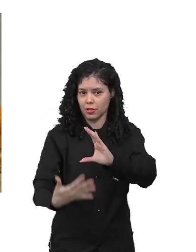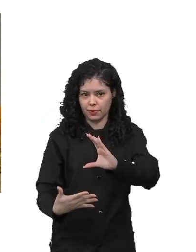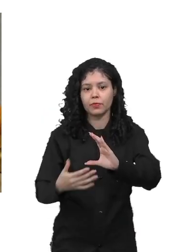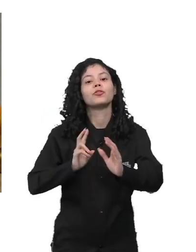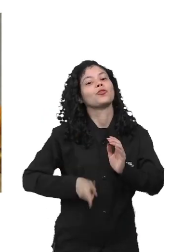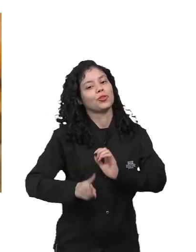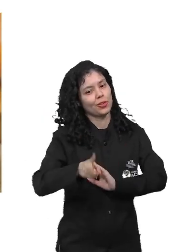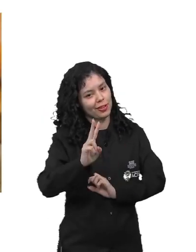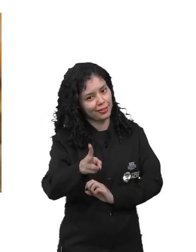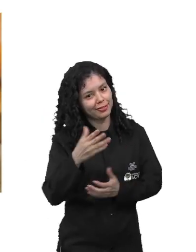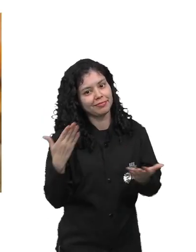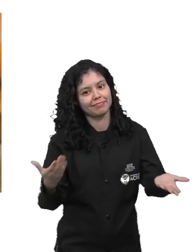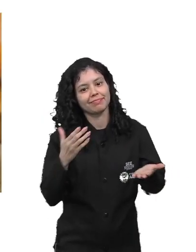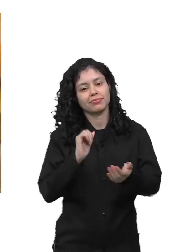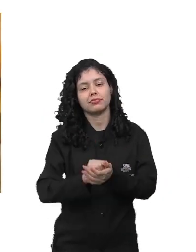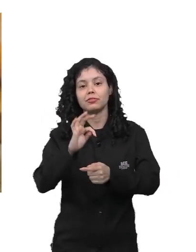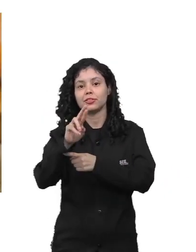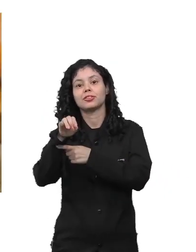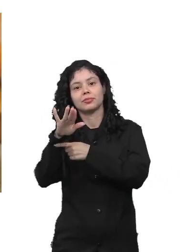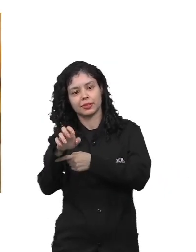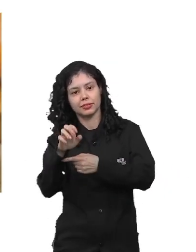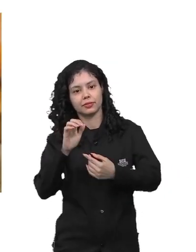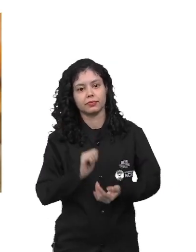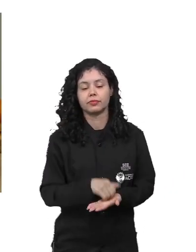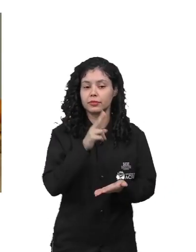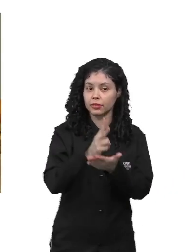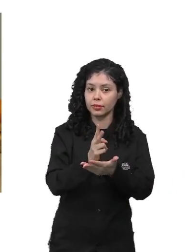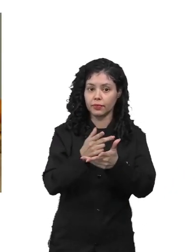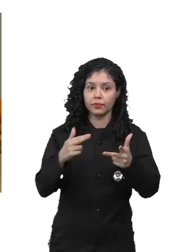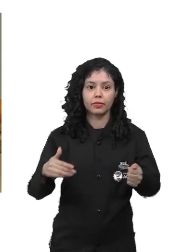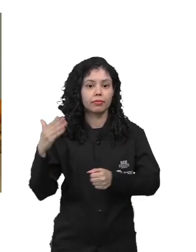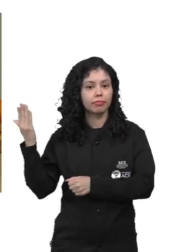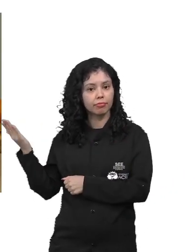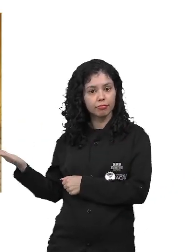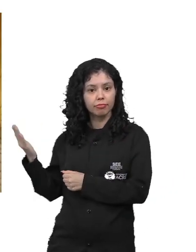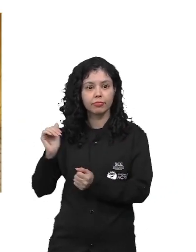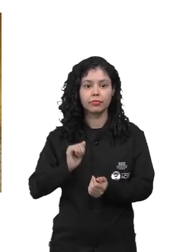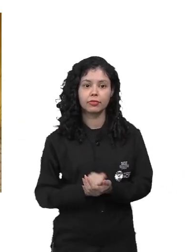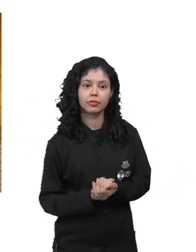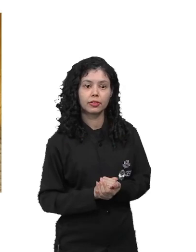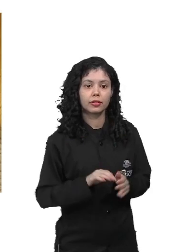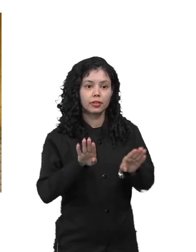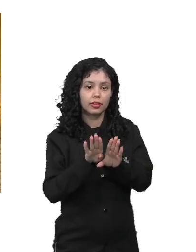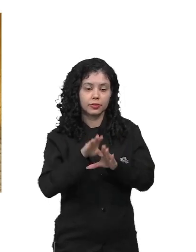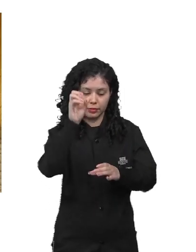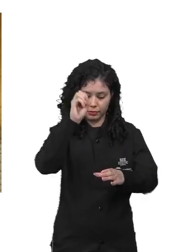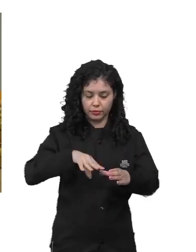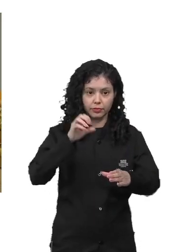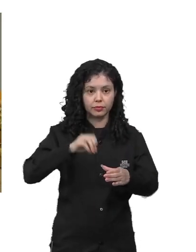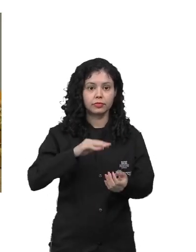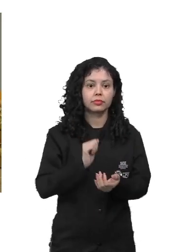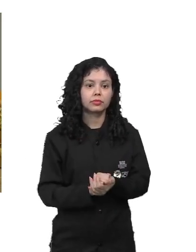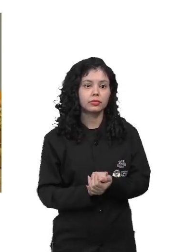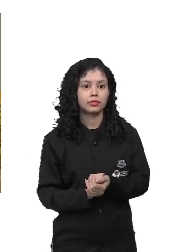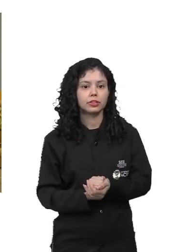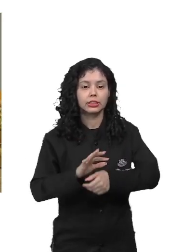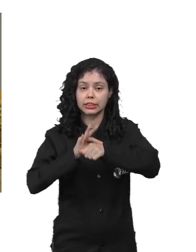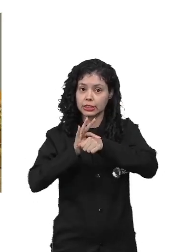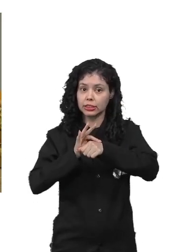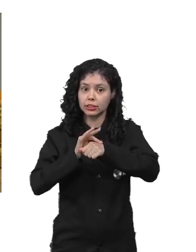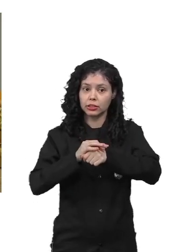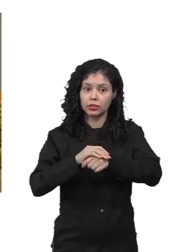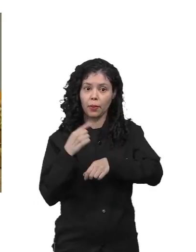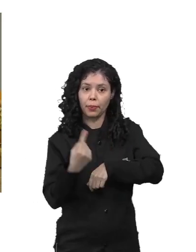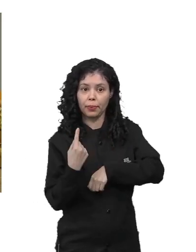ele continua ali sendo um tomate. A mesma coisa, né, nesse outro GIF, né, ele colocou ali uma carne, ele triturou